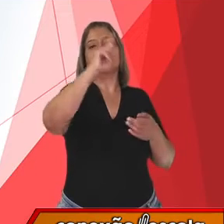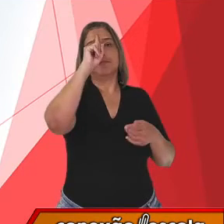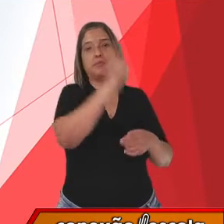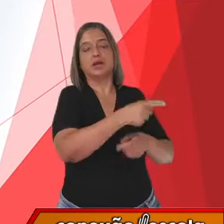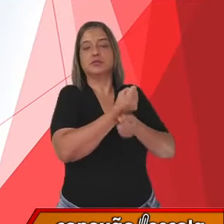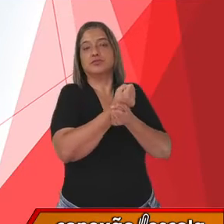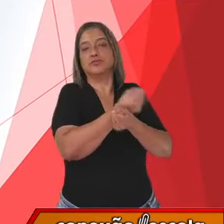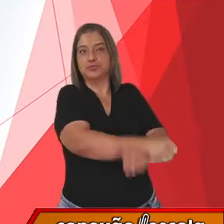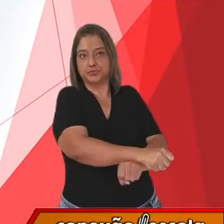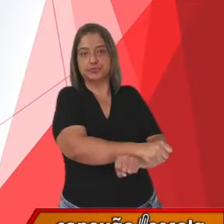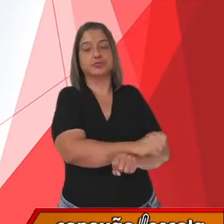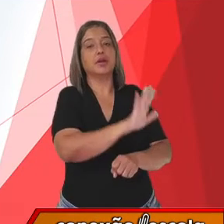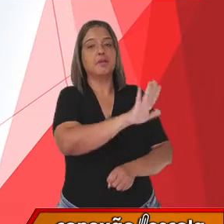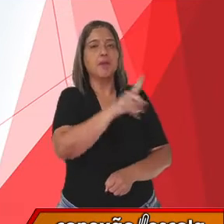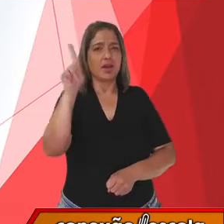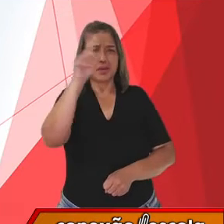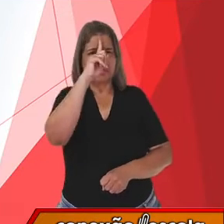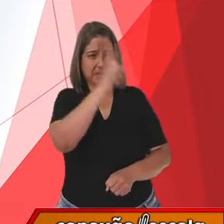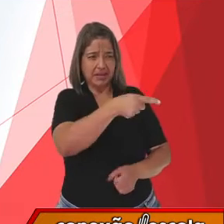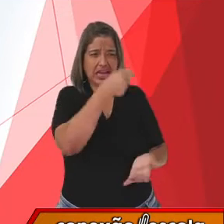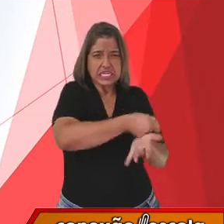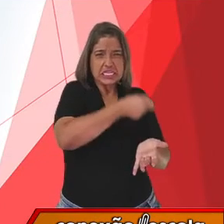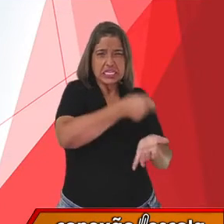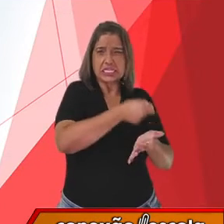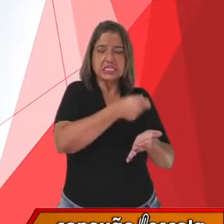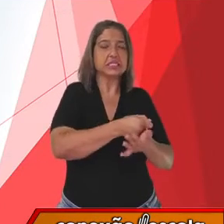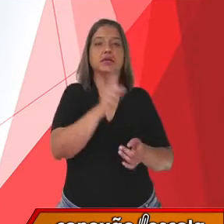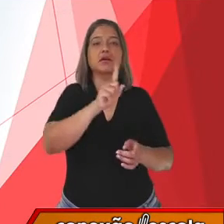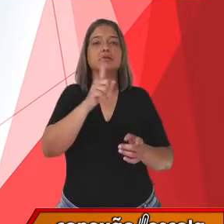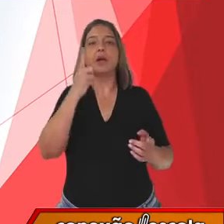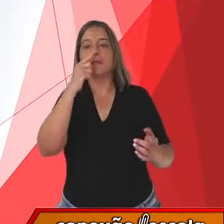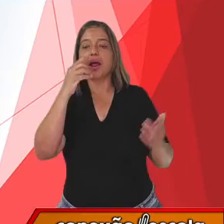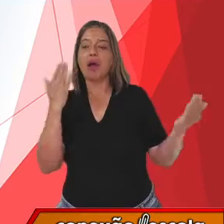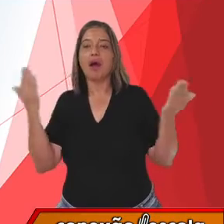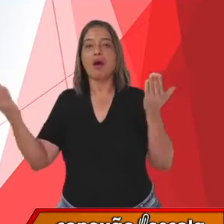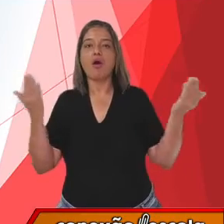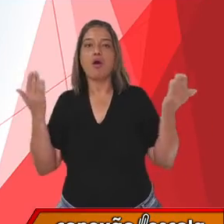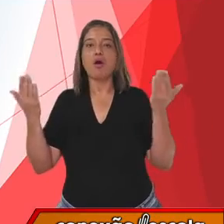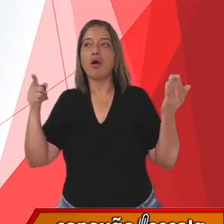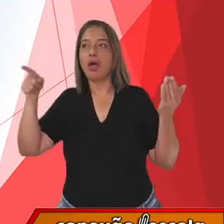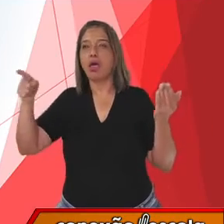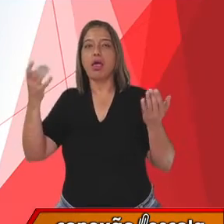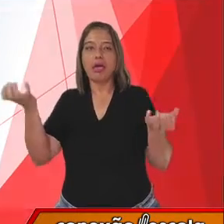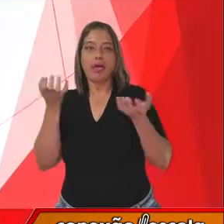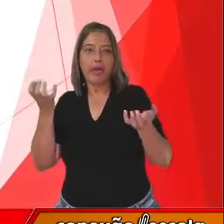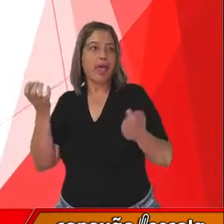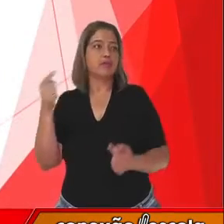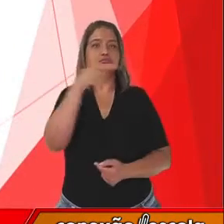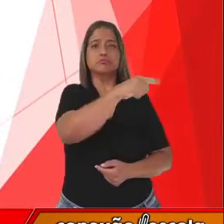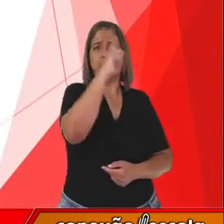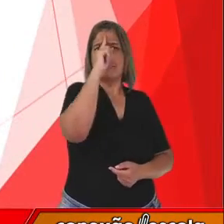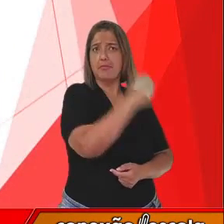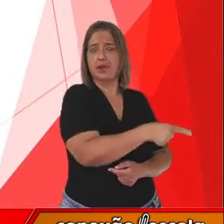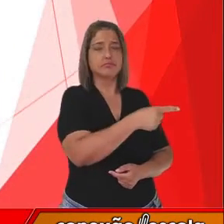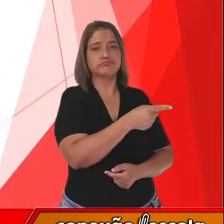exigido não se comparava com o que os portugueses esperavam que os índios fizessem.